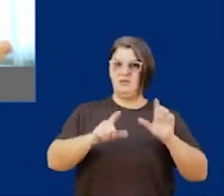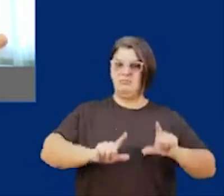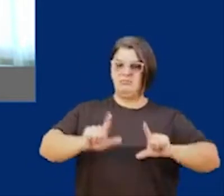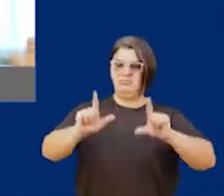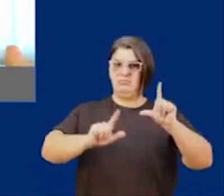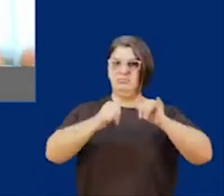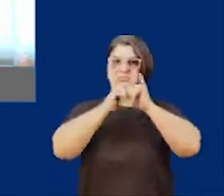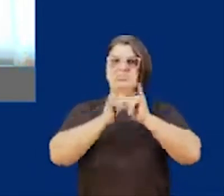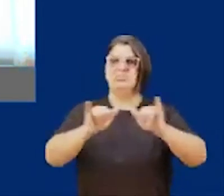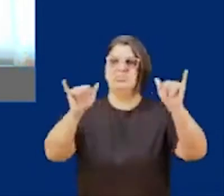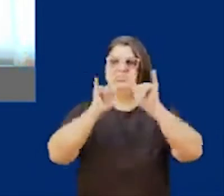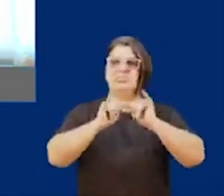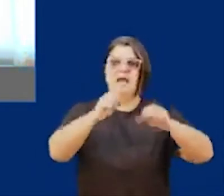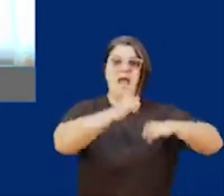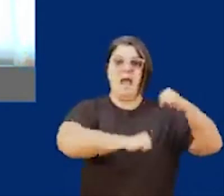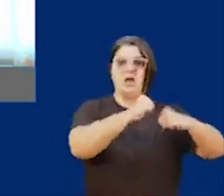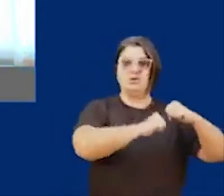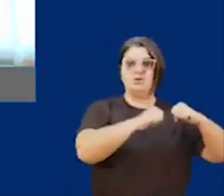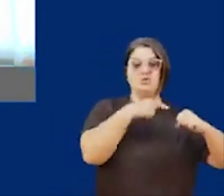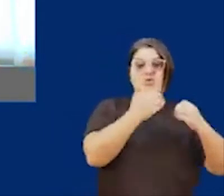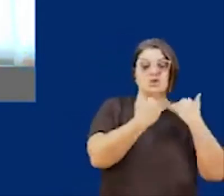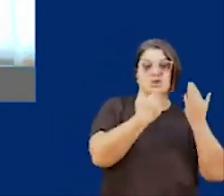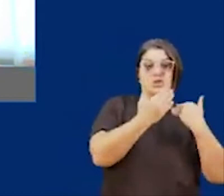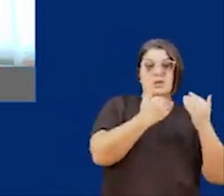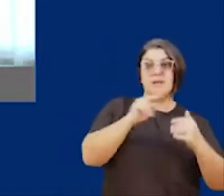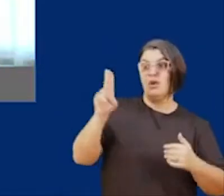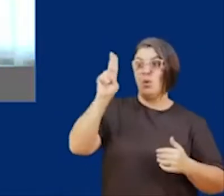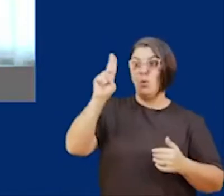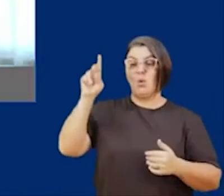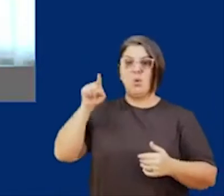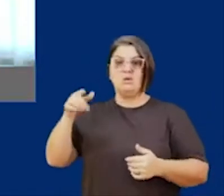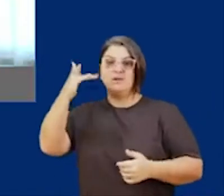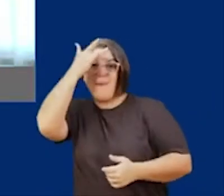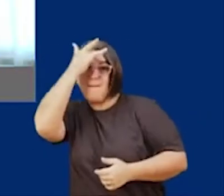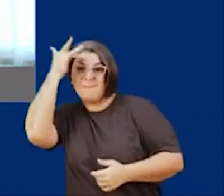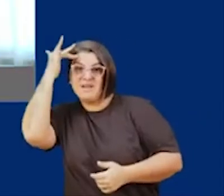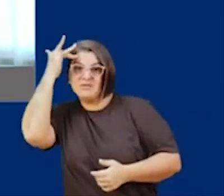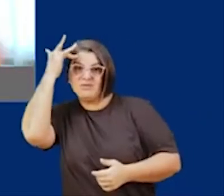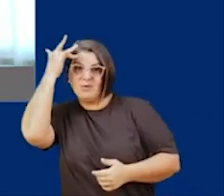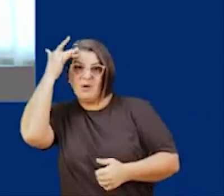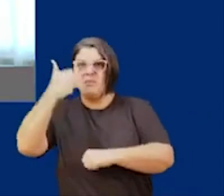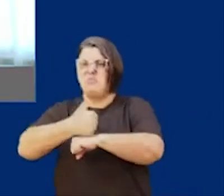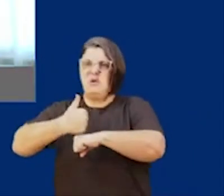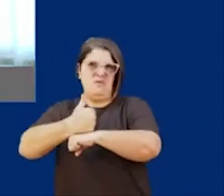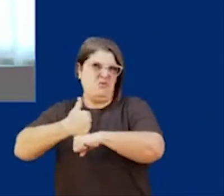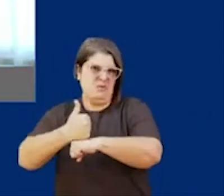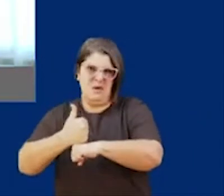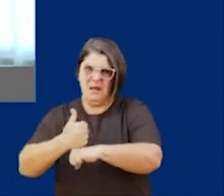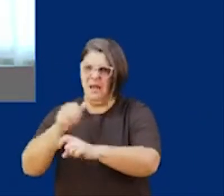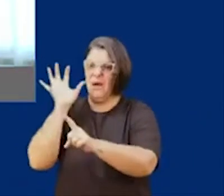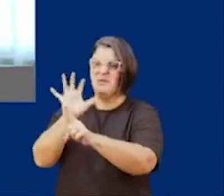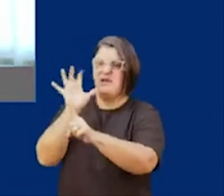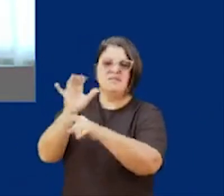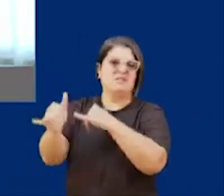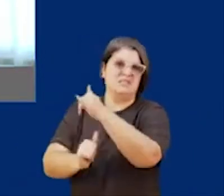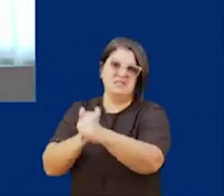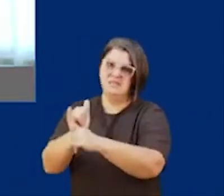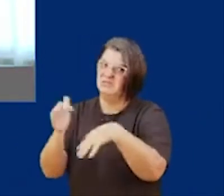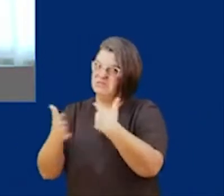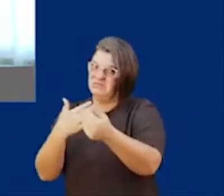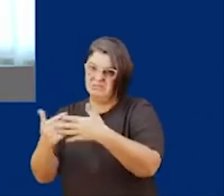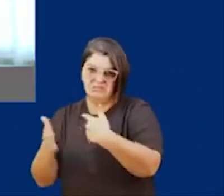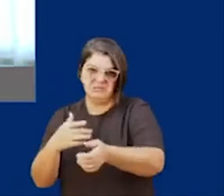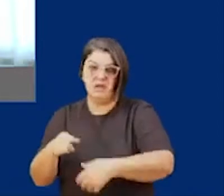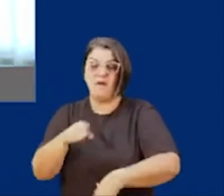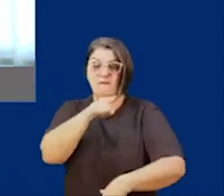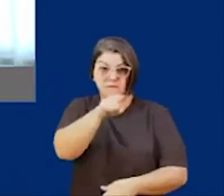indústria de alimentos usando essa pessoa para te apresentar um produto. E você fica convencido de que é bom porque você confia nessa pessoa,